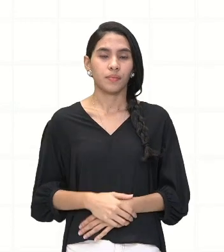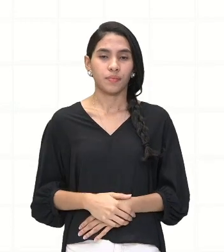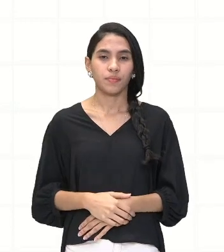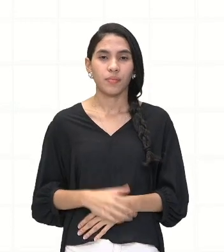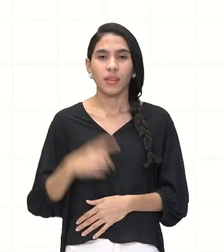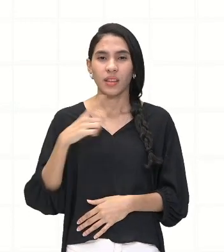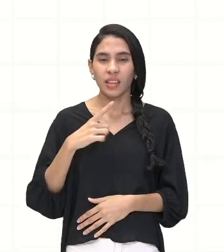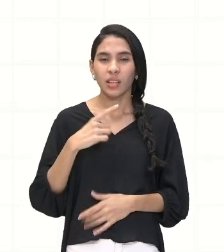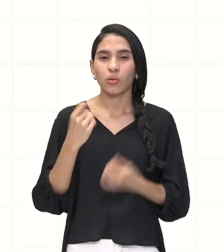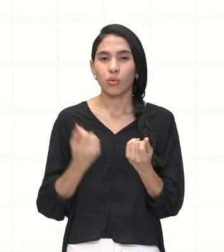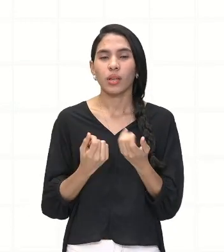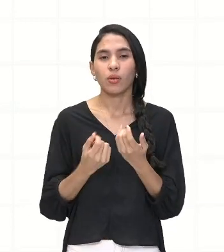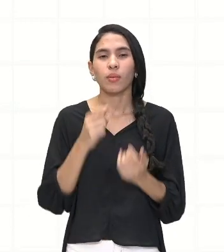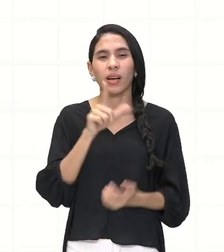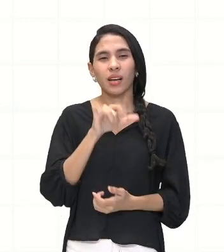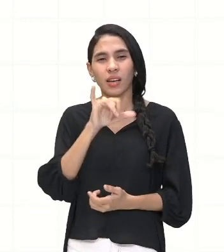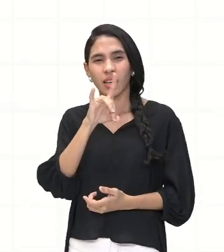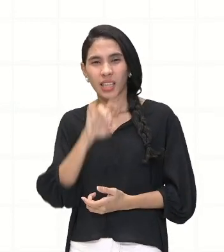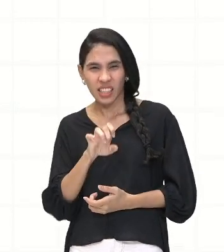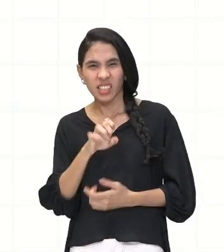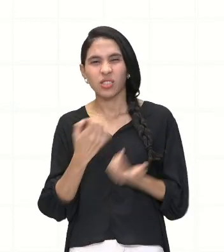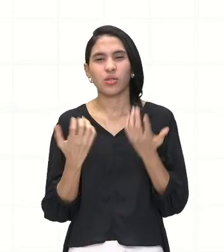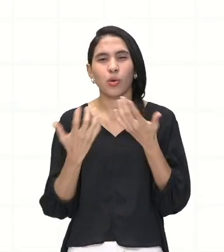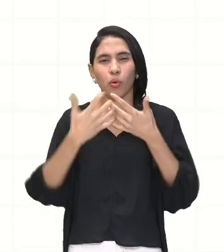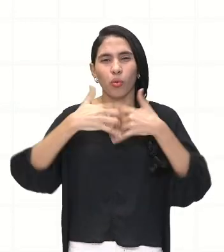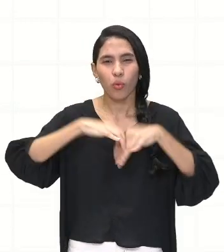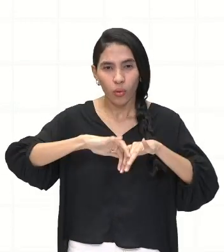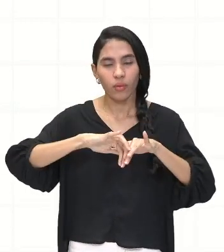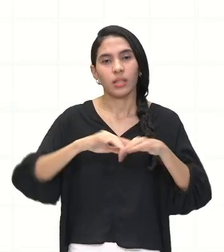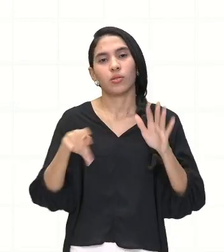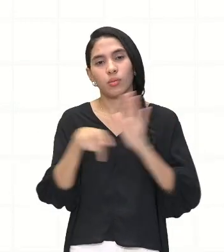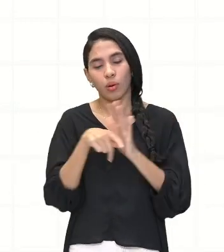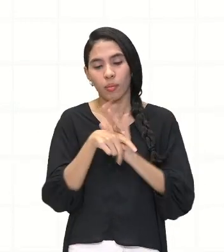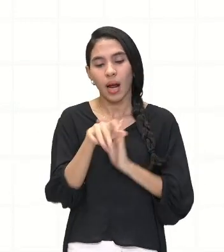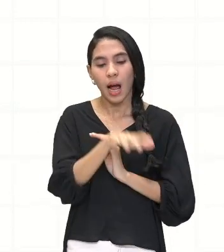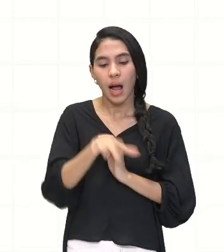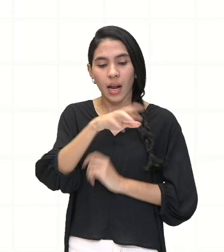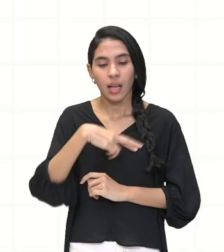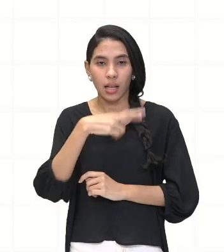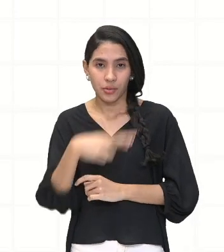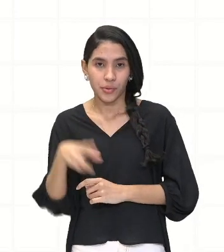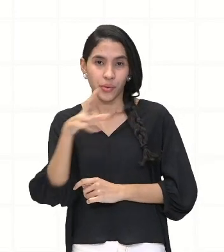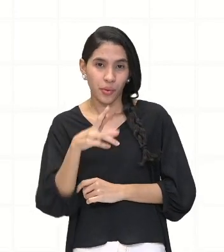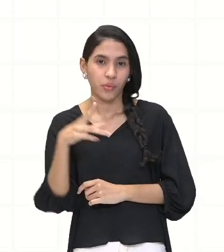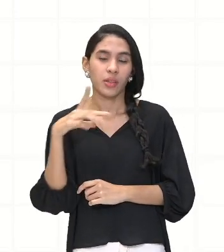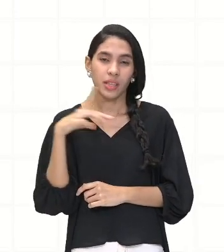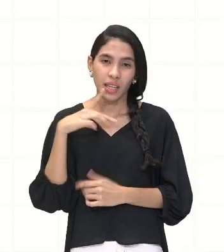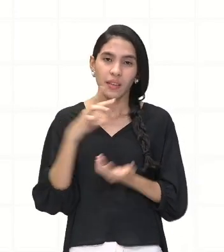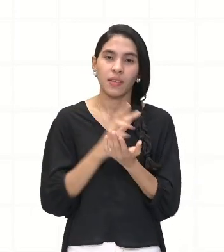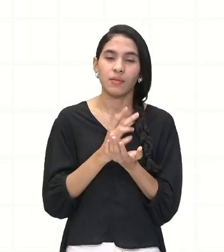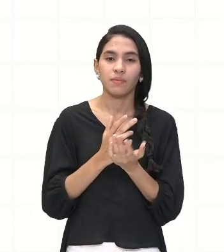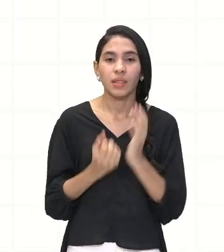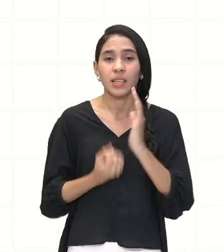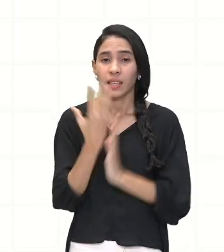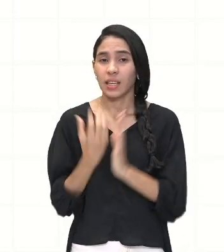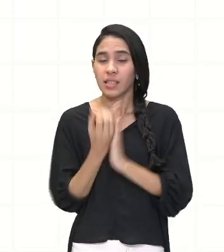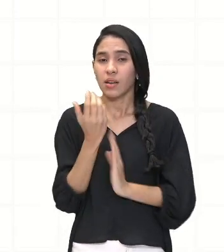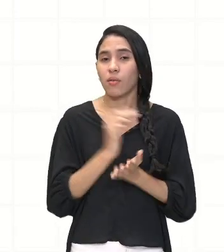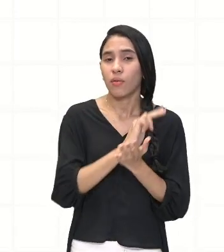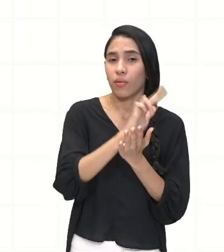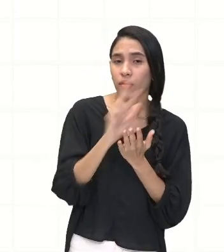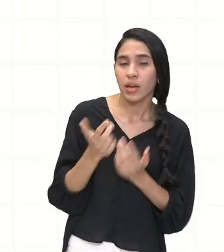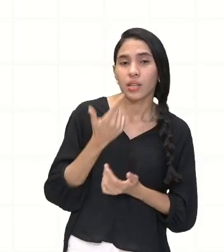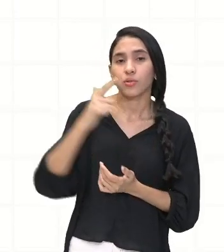no mundo religioso. E nós vamos ter diversas outras religiões que surgem, as